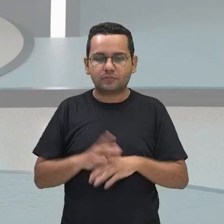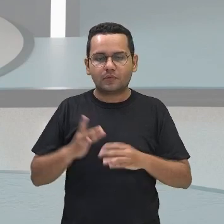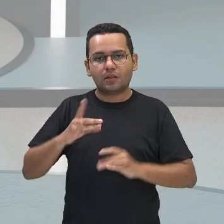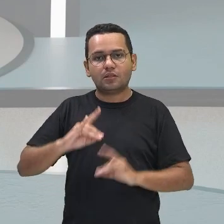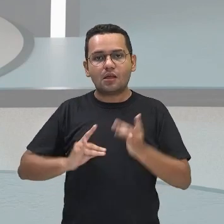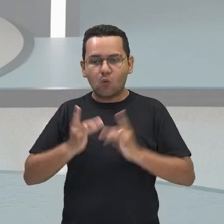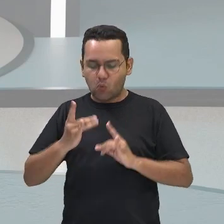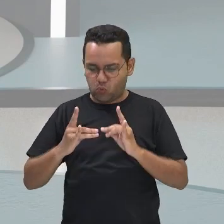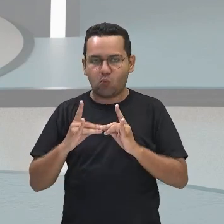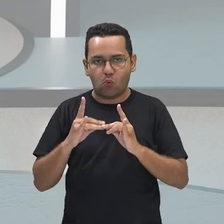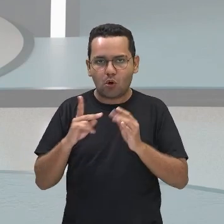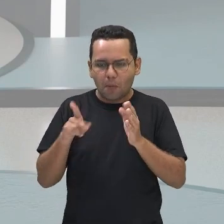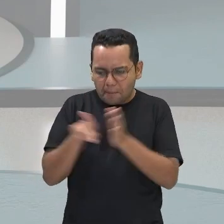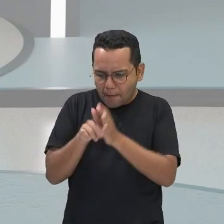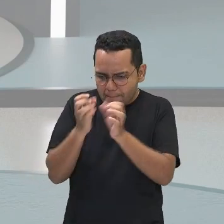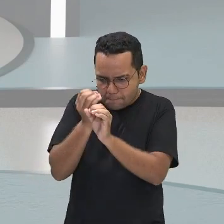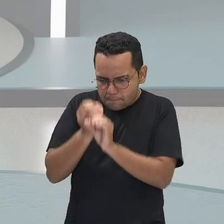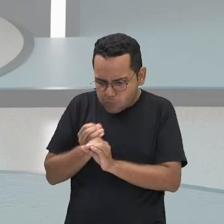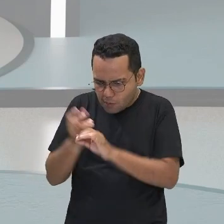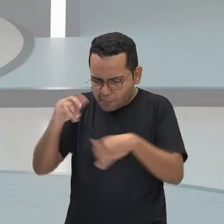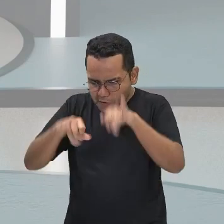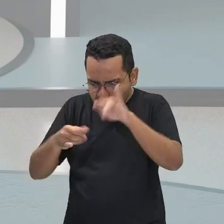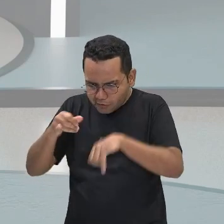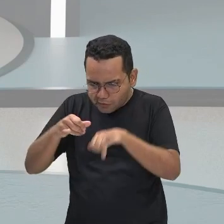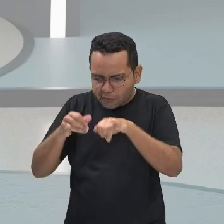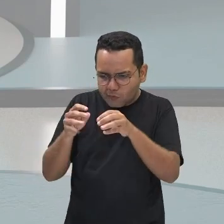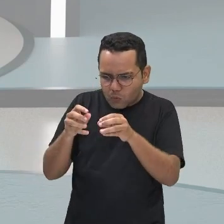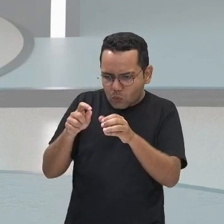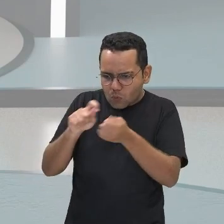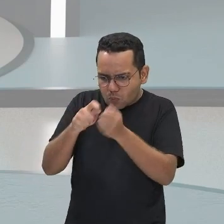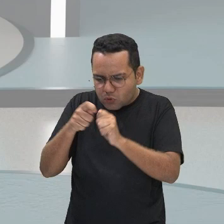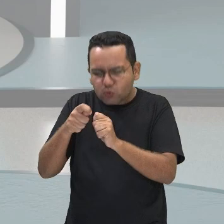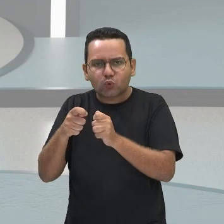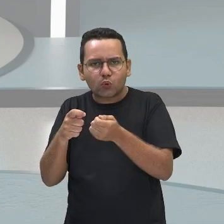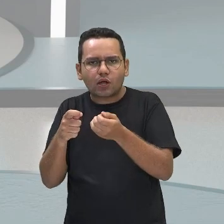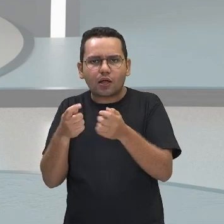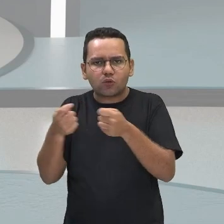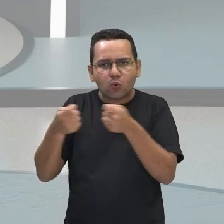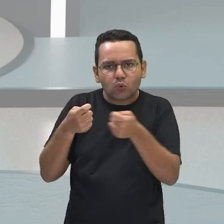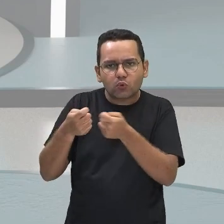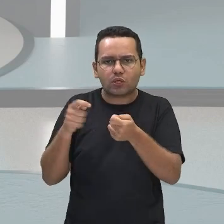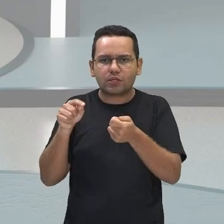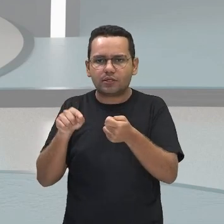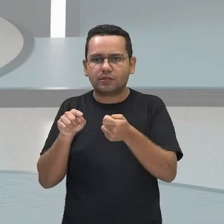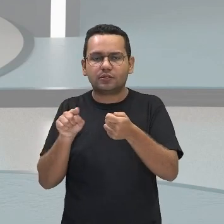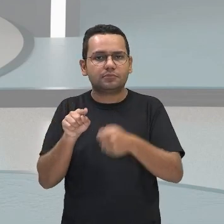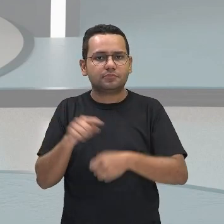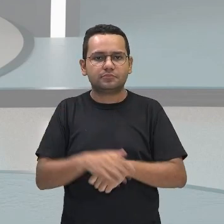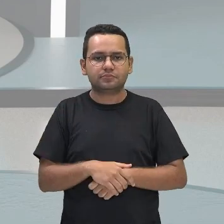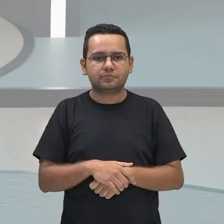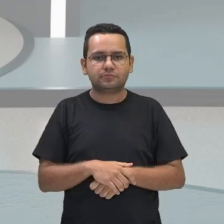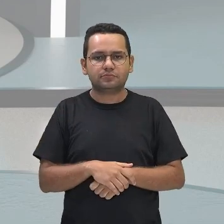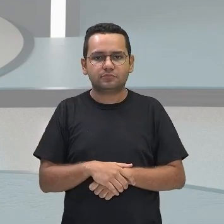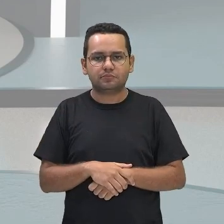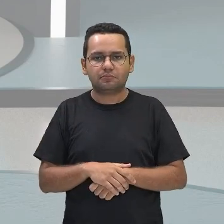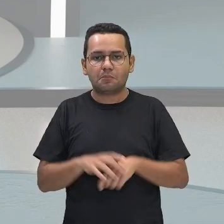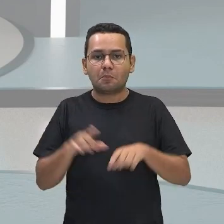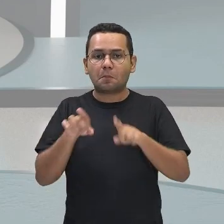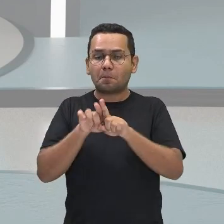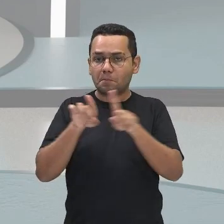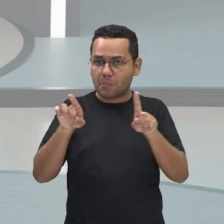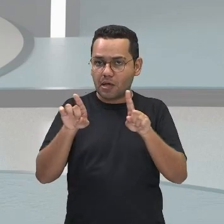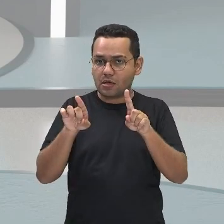sintetizado em laboratório, como acontece com alguns anabolizantes, né? Que são os anabolizantes aí. Já os hormônios mesmo,